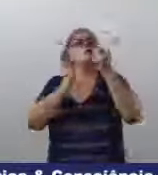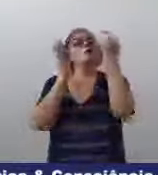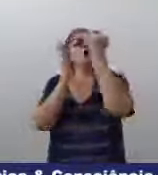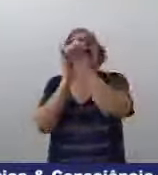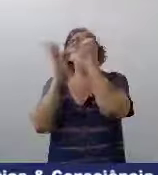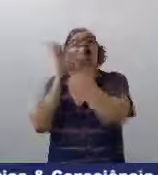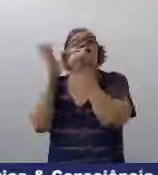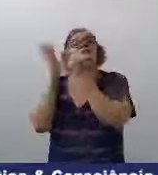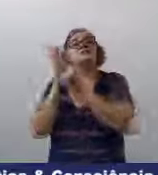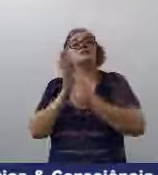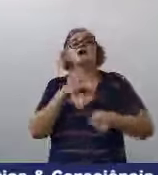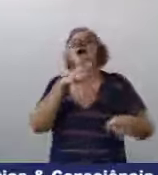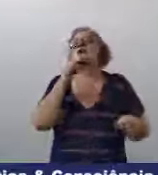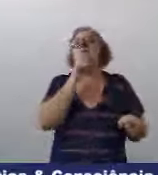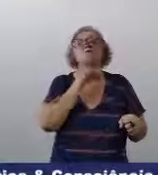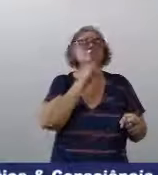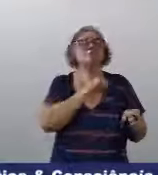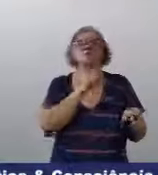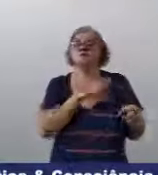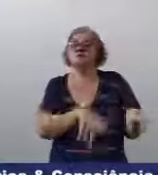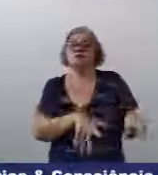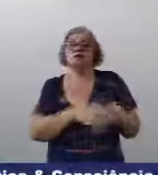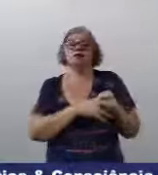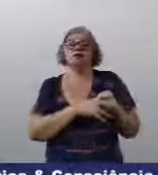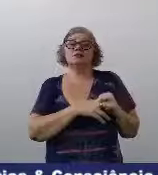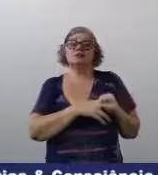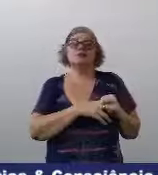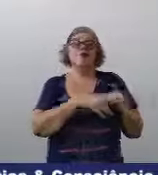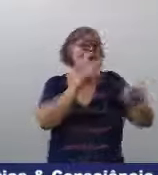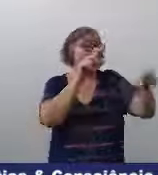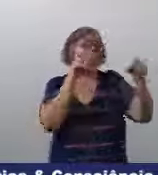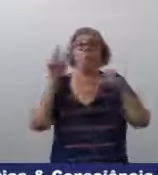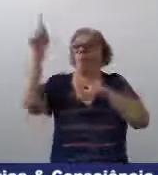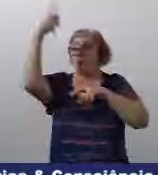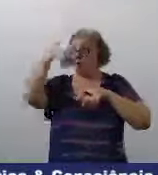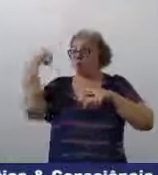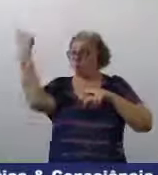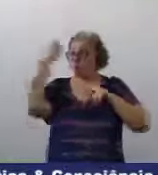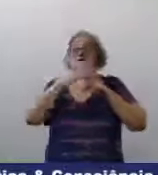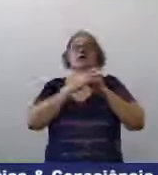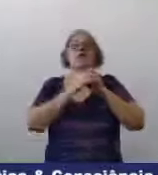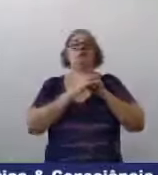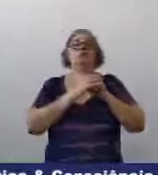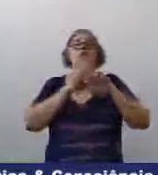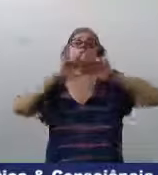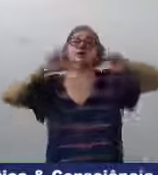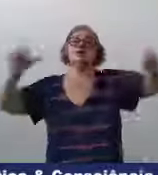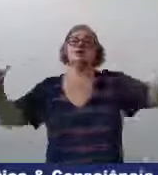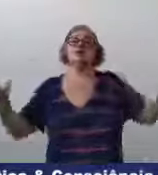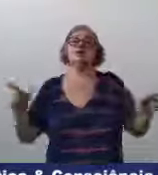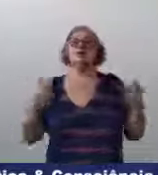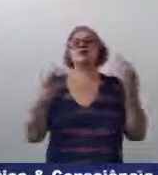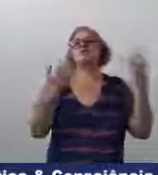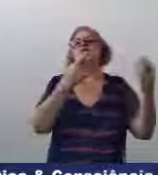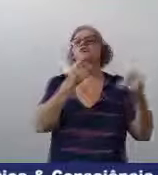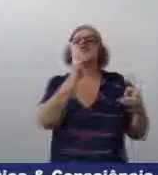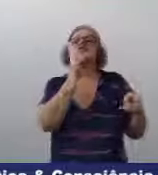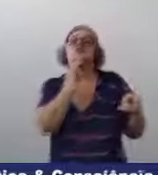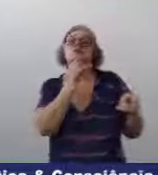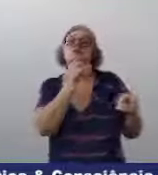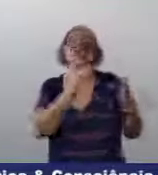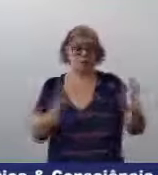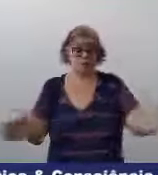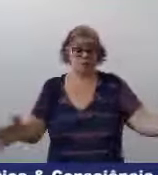estarão séculos mais velhas, porque não existe um agora universal. O tempo é diferente. É como se houvesse uma enorme